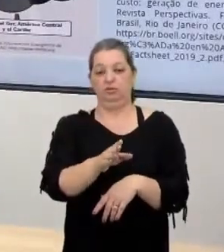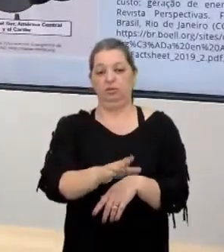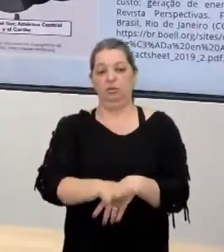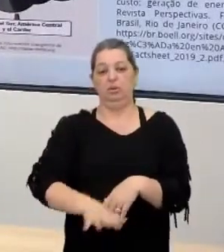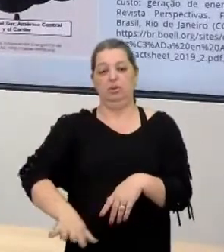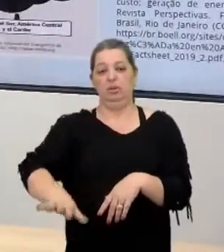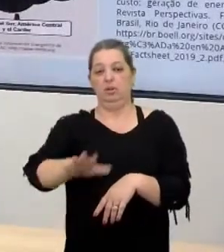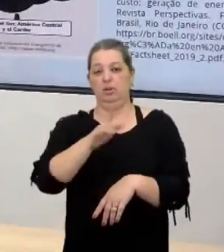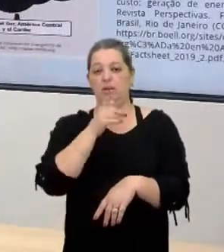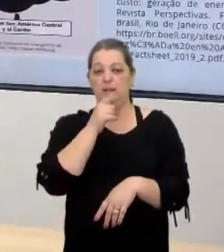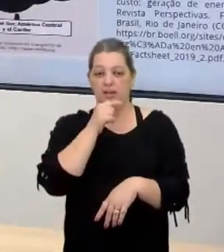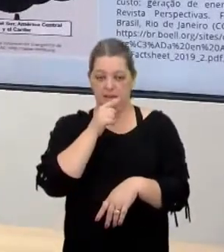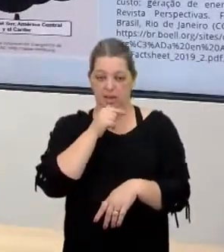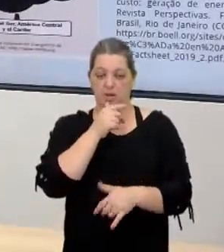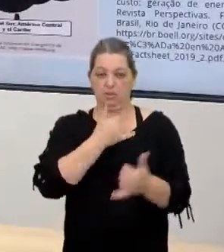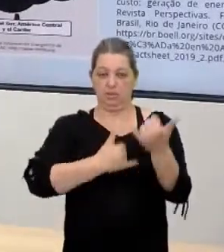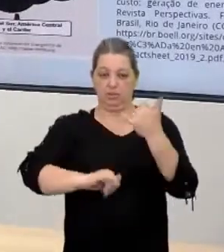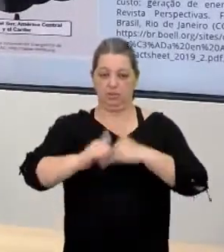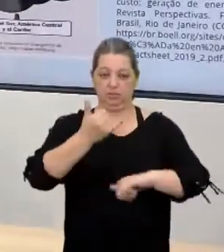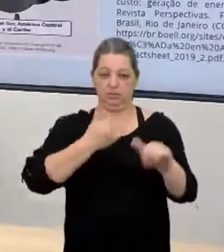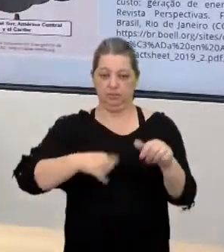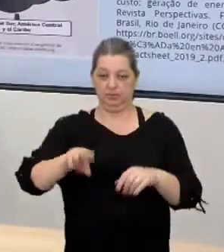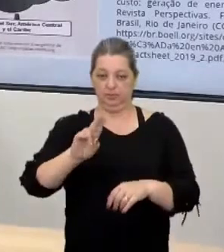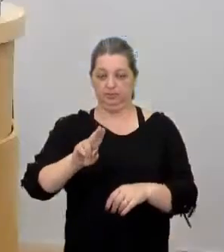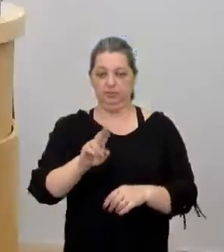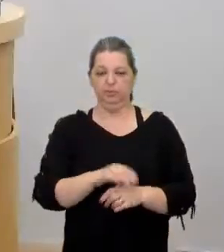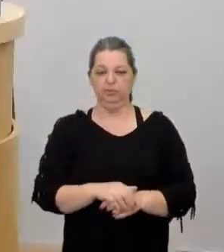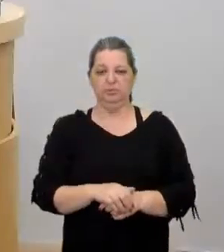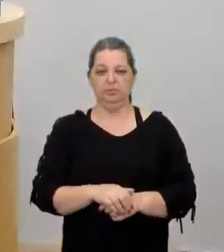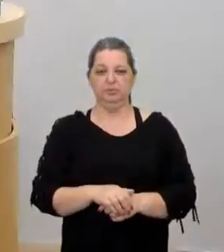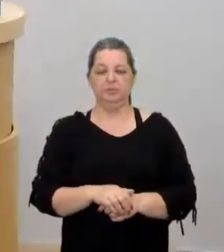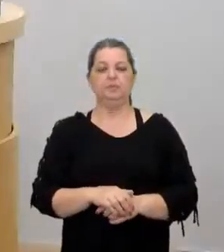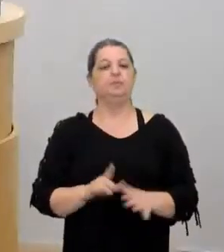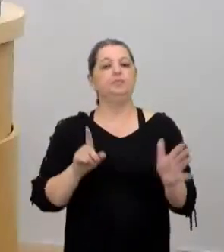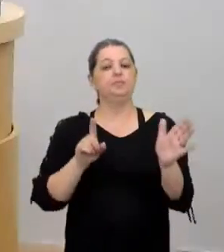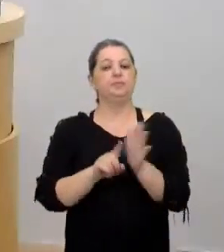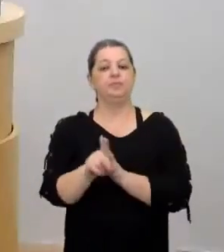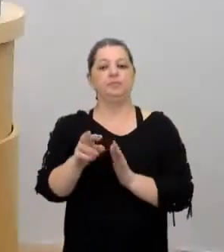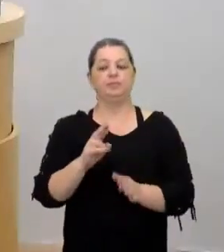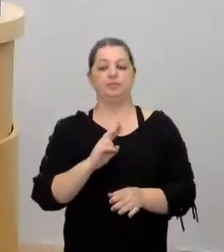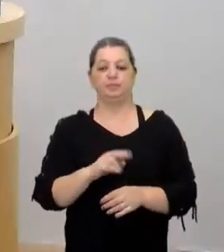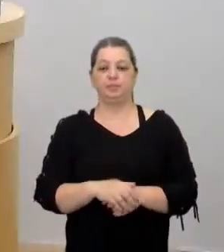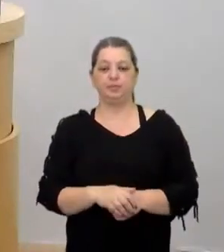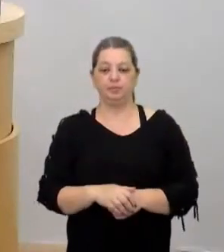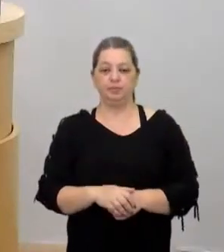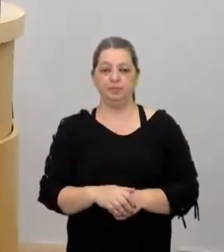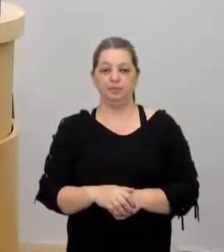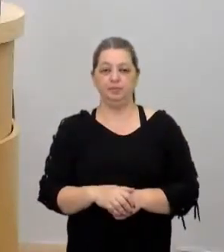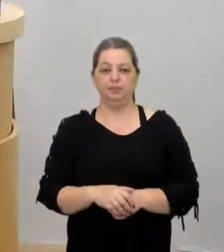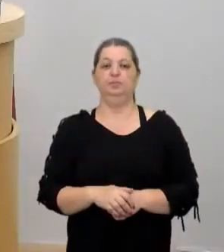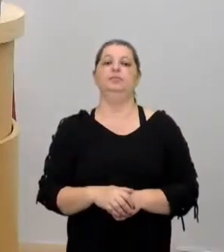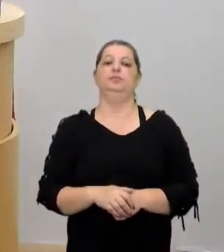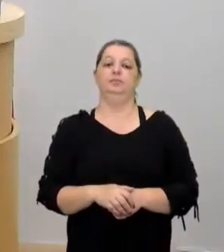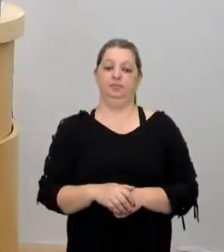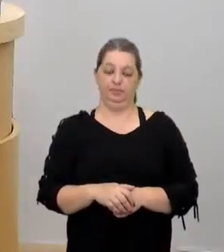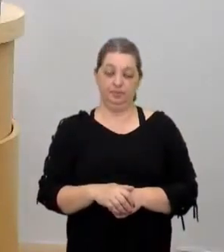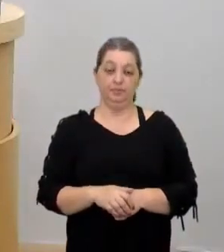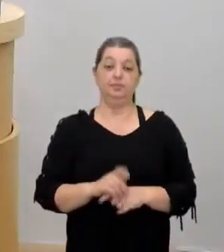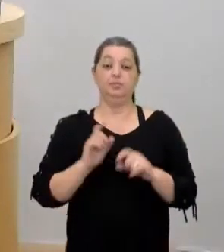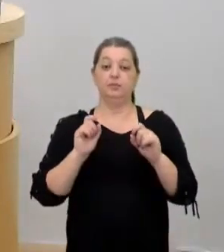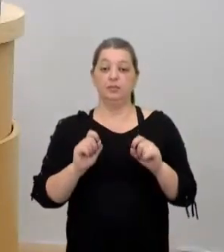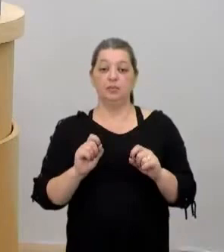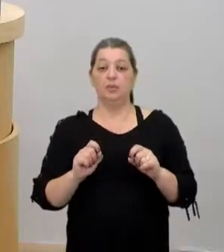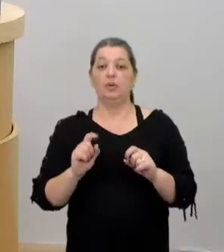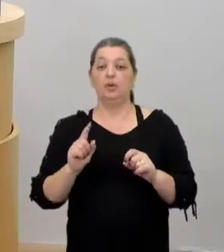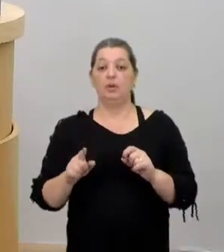relação de energia. Vamos à enquete, Ju? Vamos para a enquete. Cadê? Aí. Qual